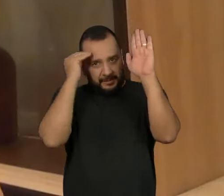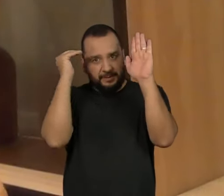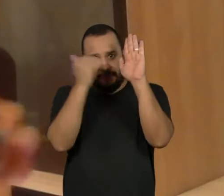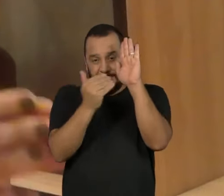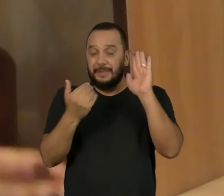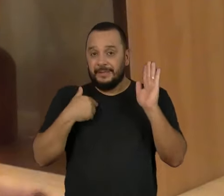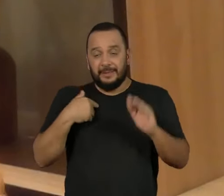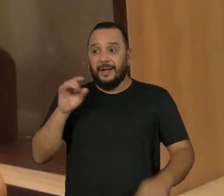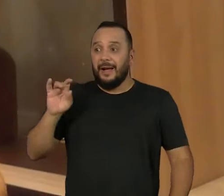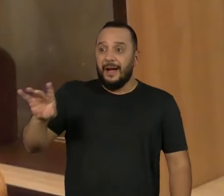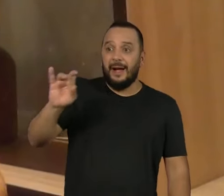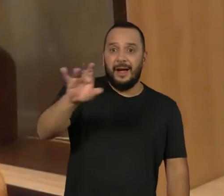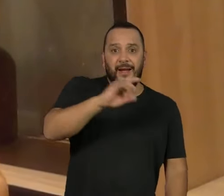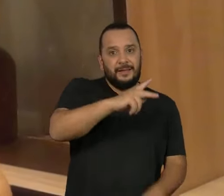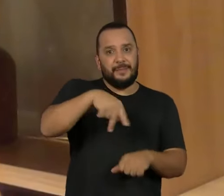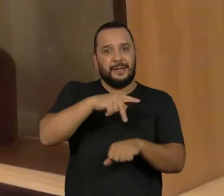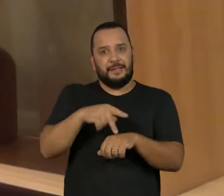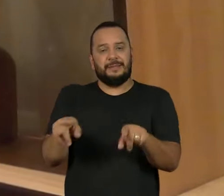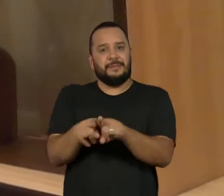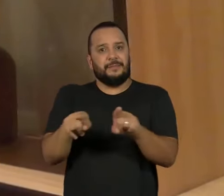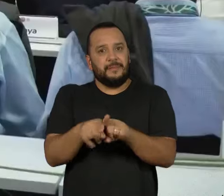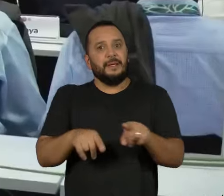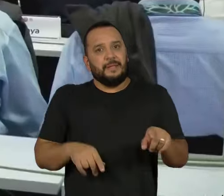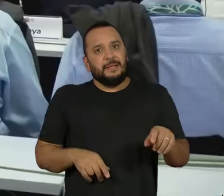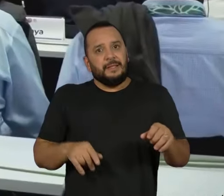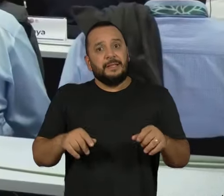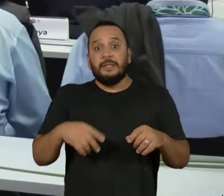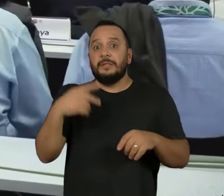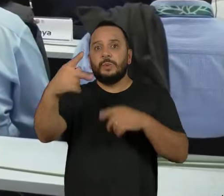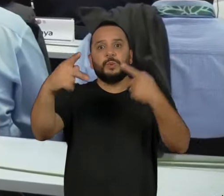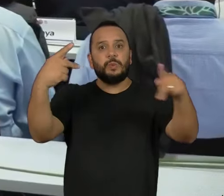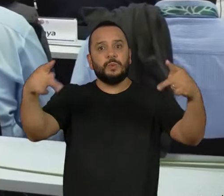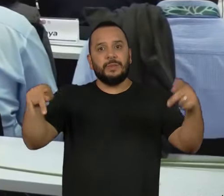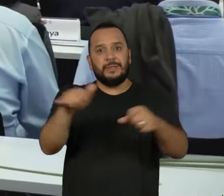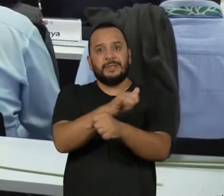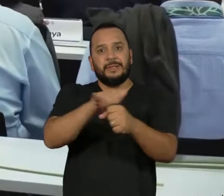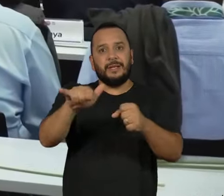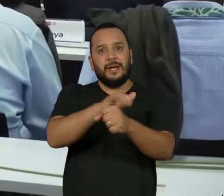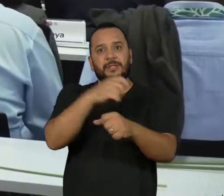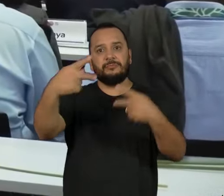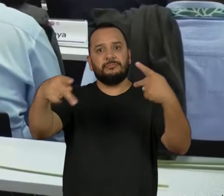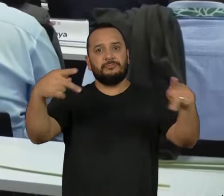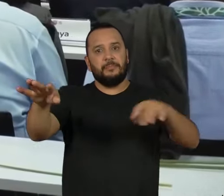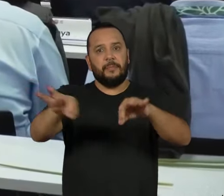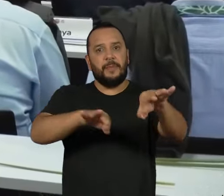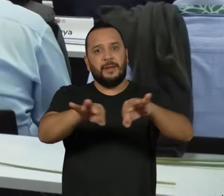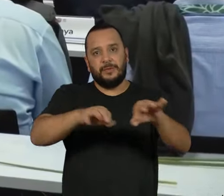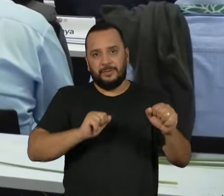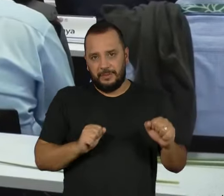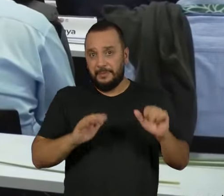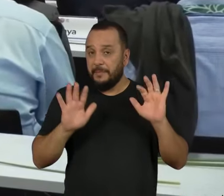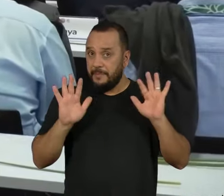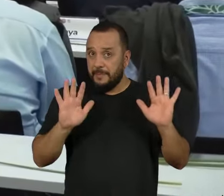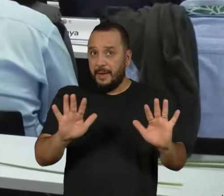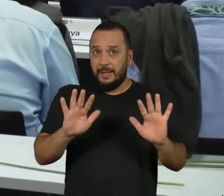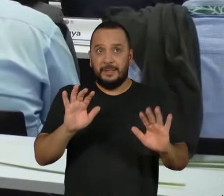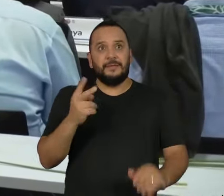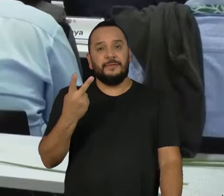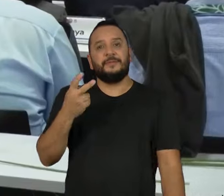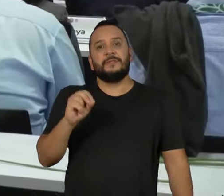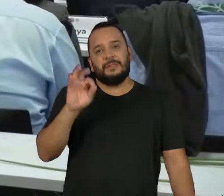país, das suas estratégias e dos seus planos. E o que a gente viu aqui é que, infelizmente, apenas 20%